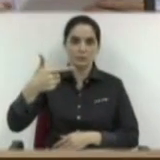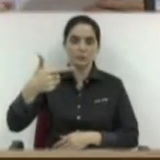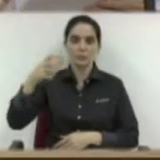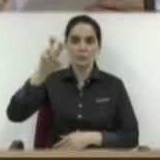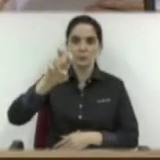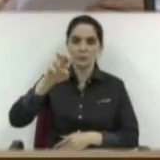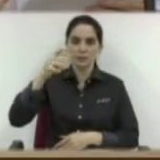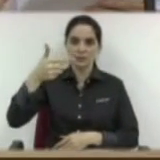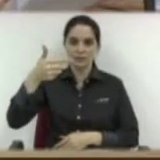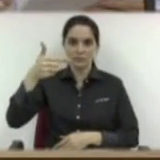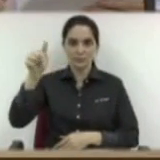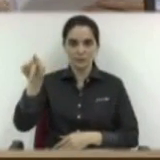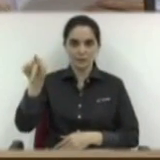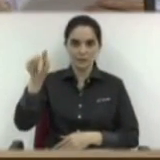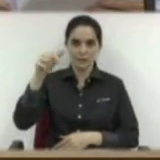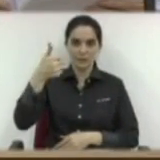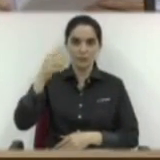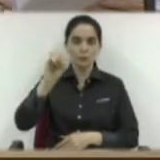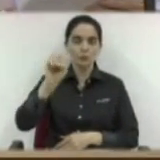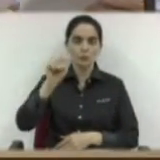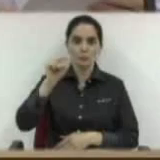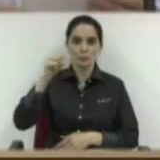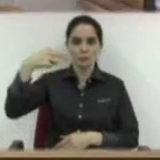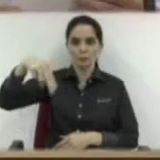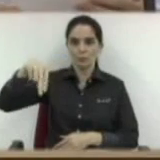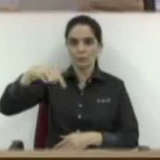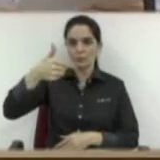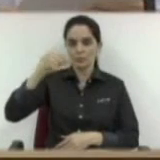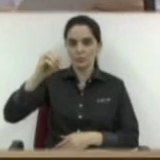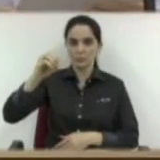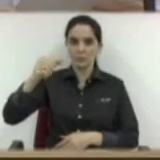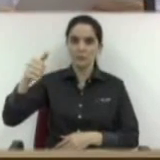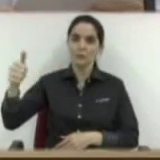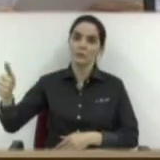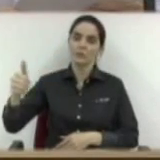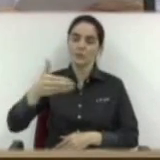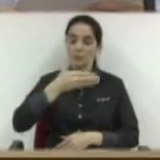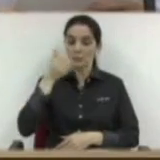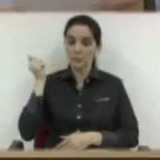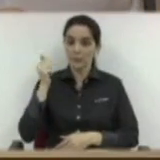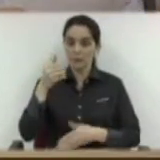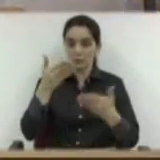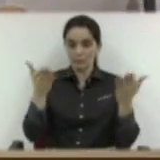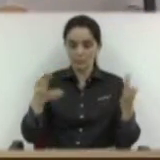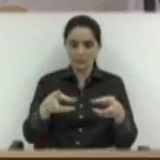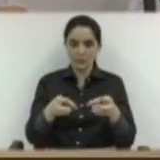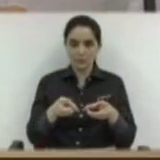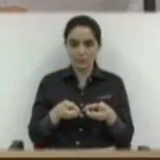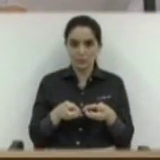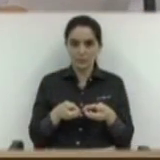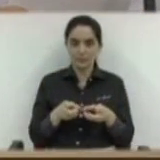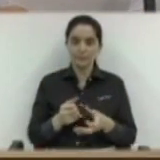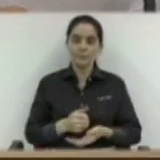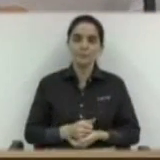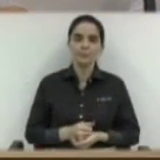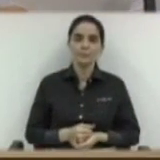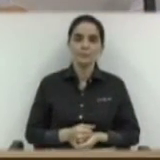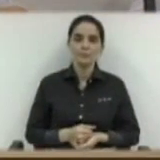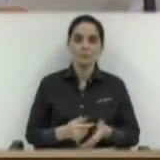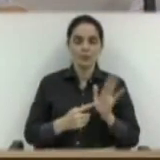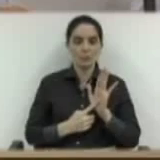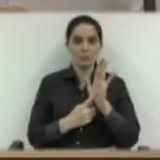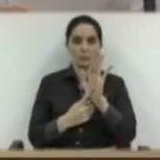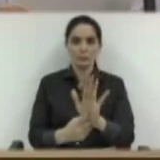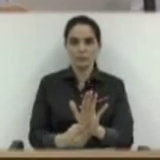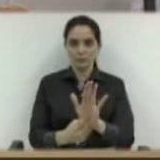12.527, de 18 de novembro de 2011. Para melhor análise da proposta, encaminhamos a mensagem necessária à